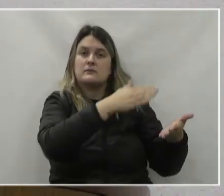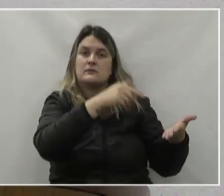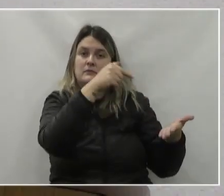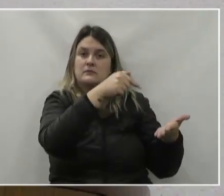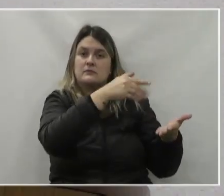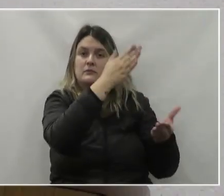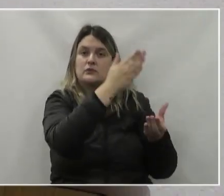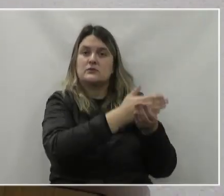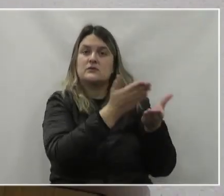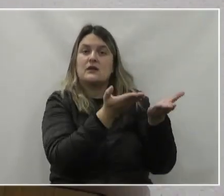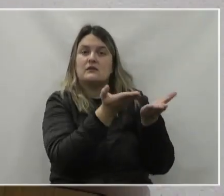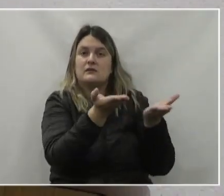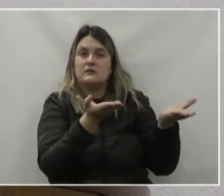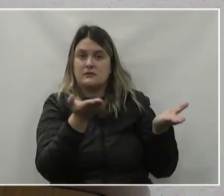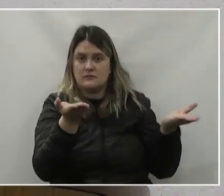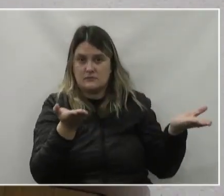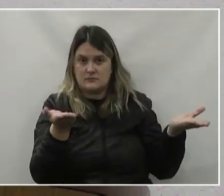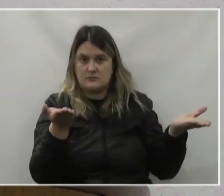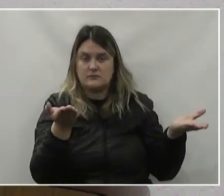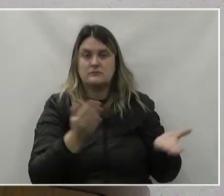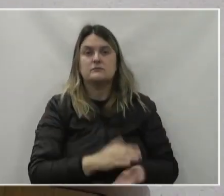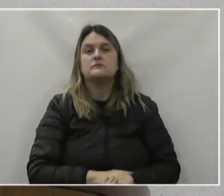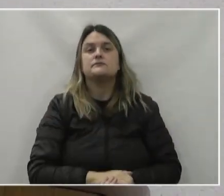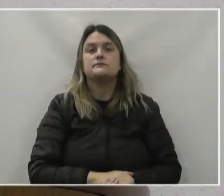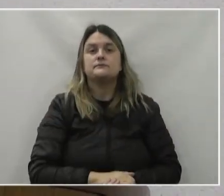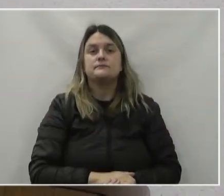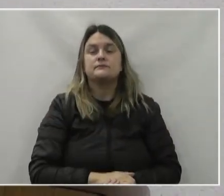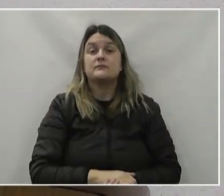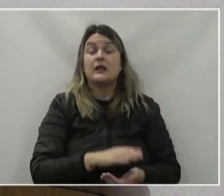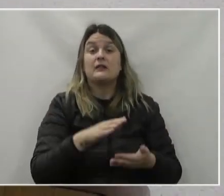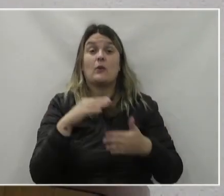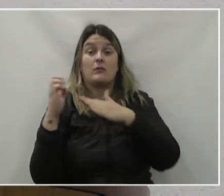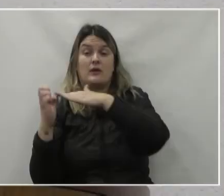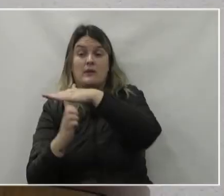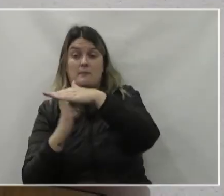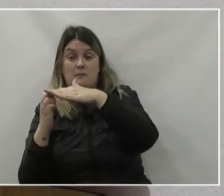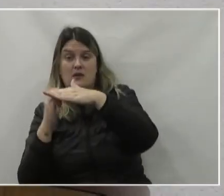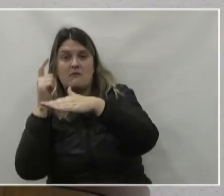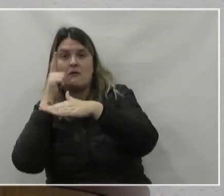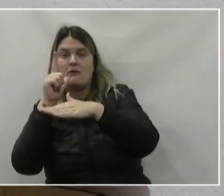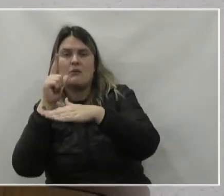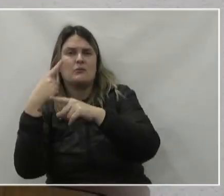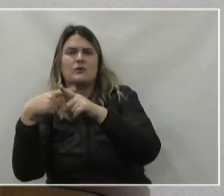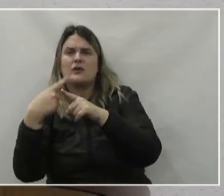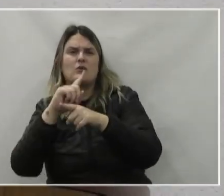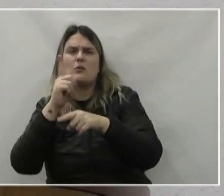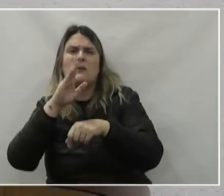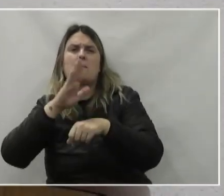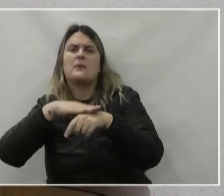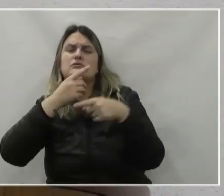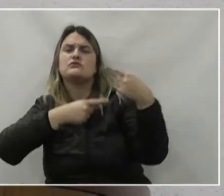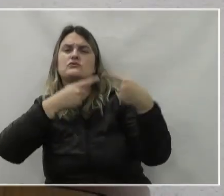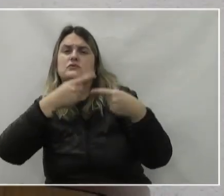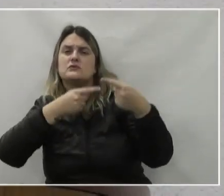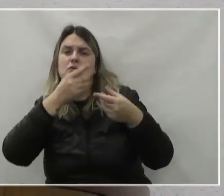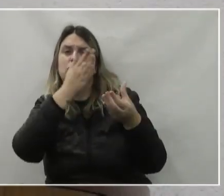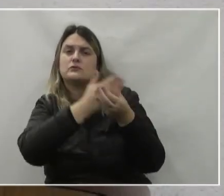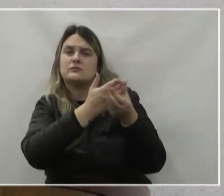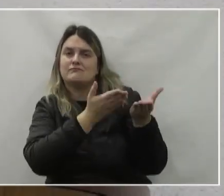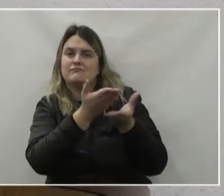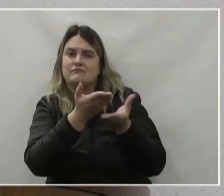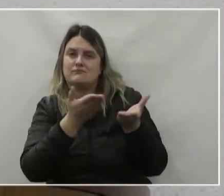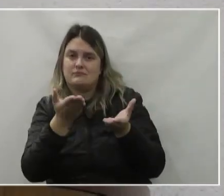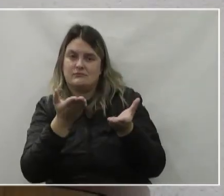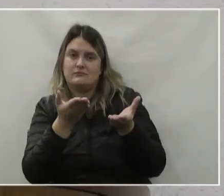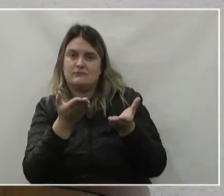processo licitatório, né? E aí que a empresa teve êxito, porque não se tratava mais de discussão do processo